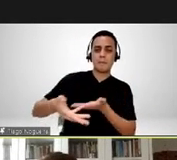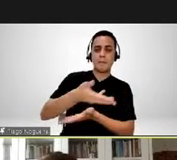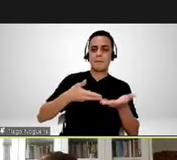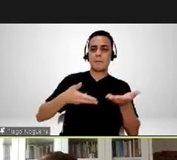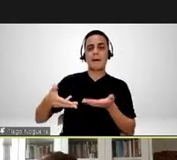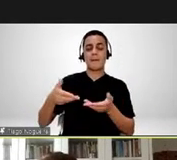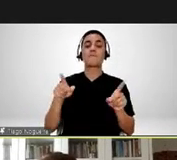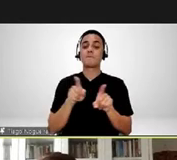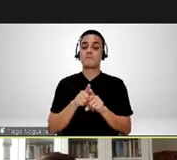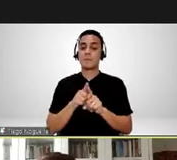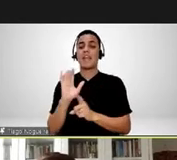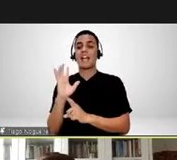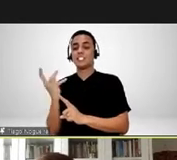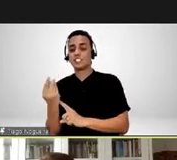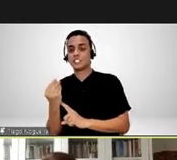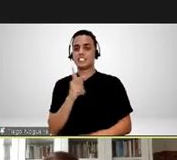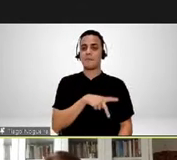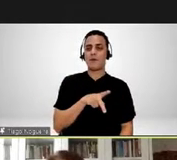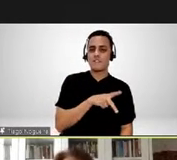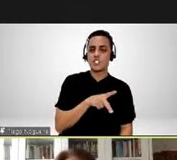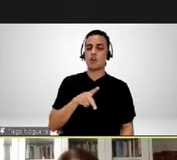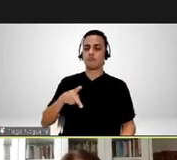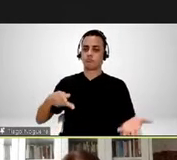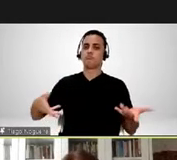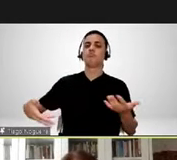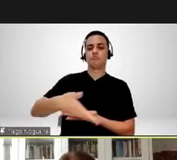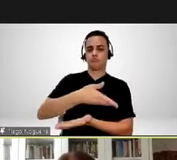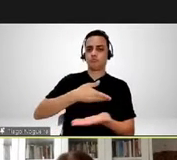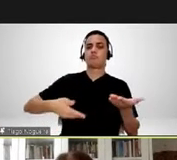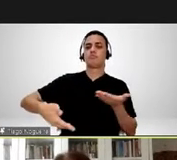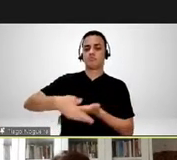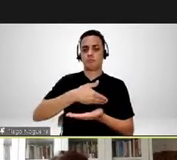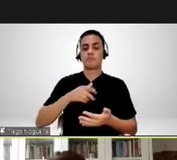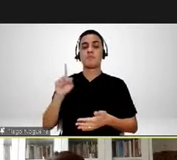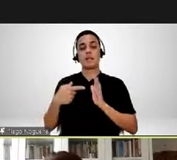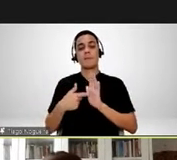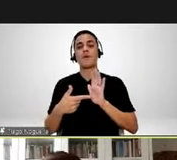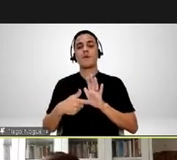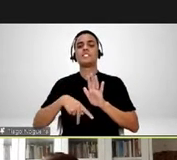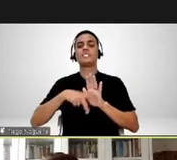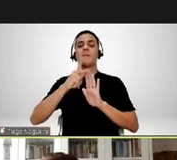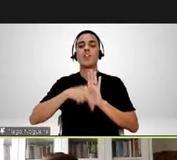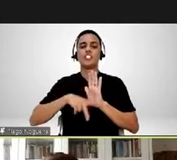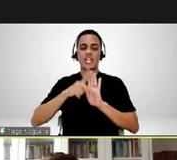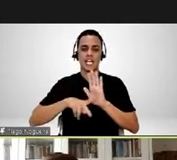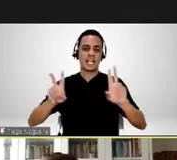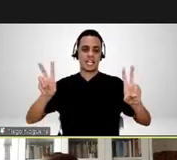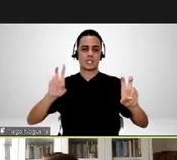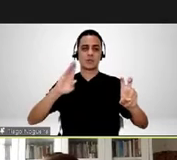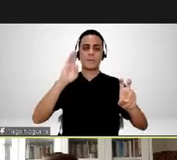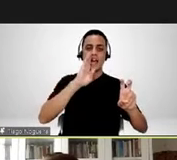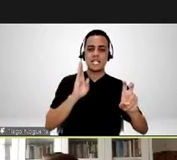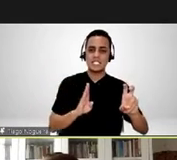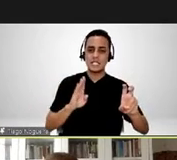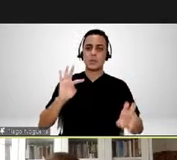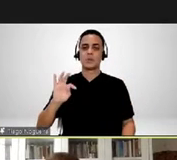dos artistas e dos professores. Então, ele vai resgatando o projeto Brasil Tendências, que era um